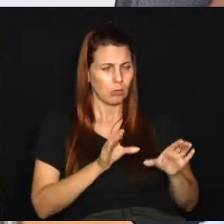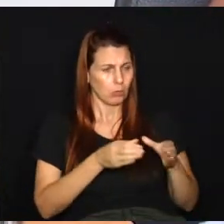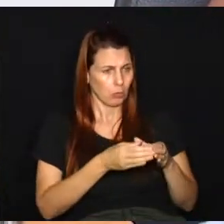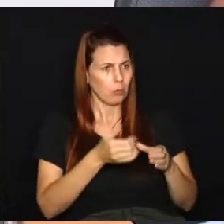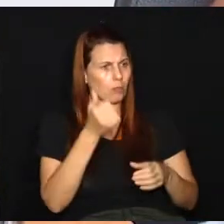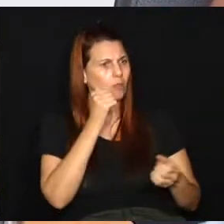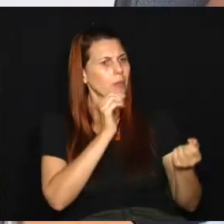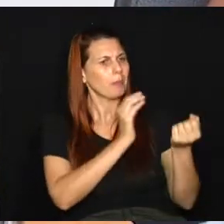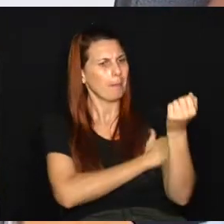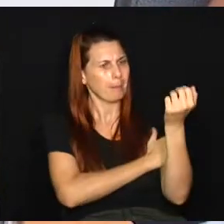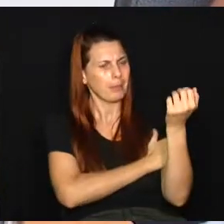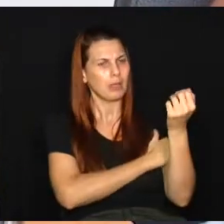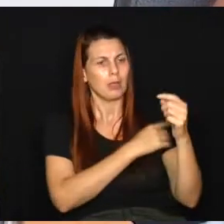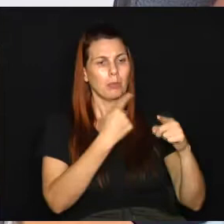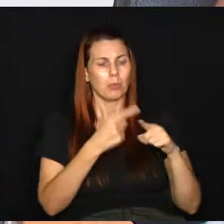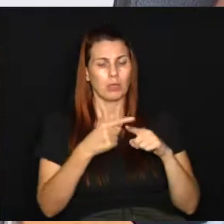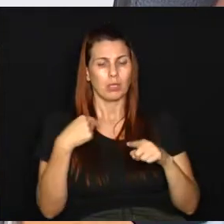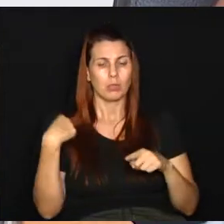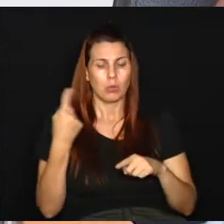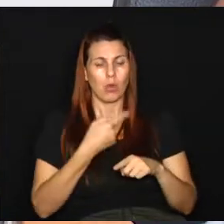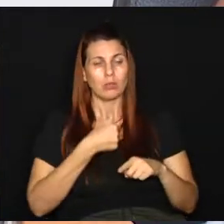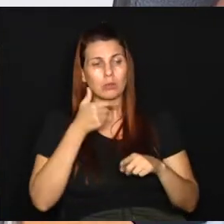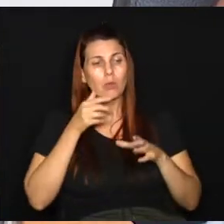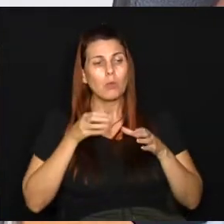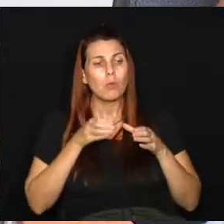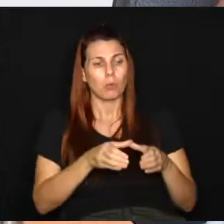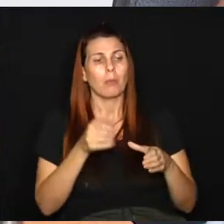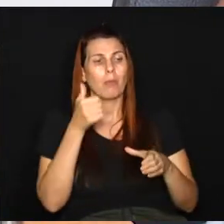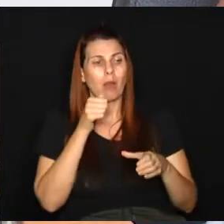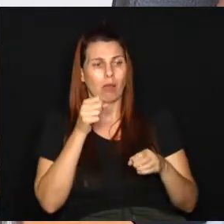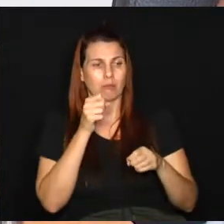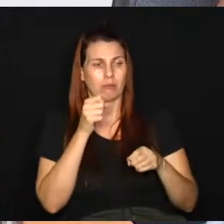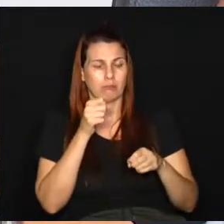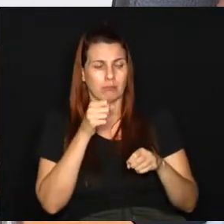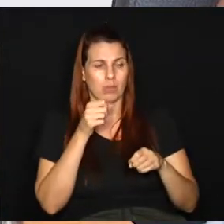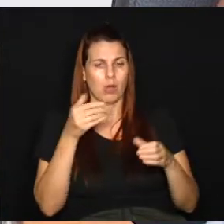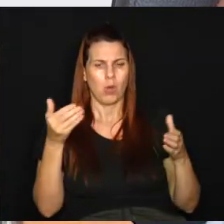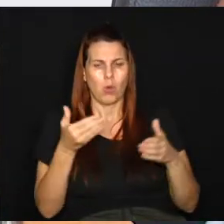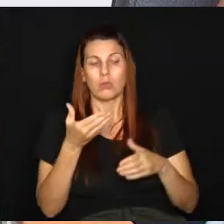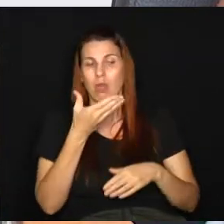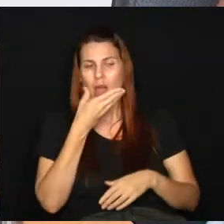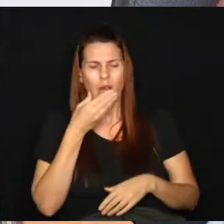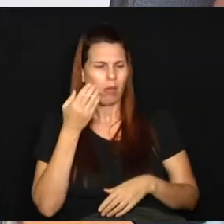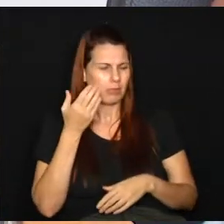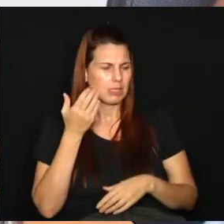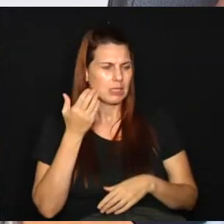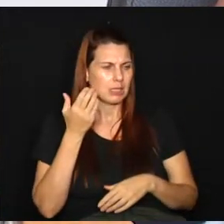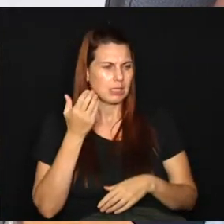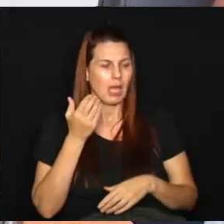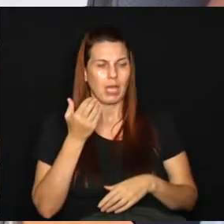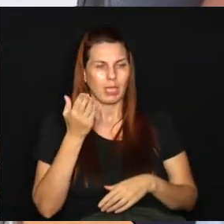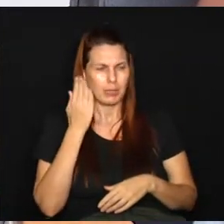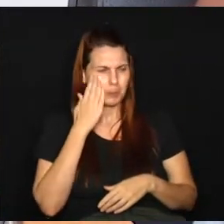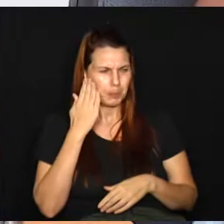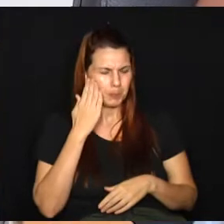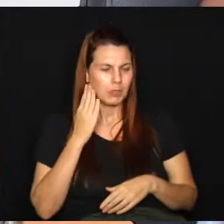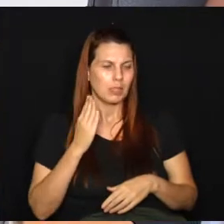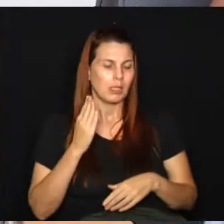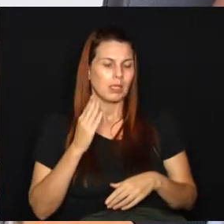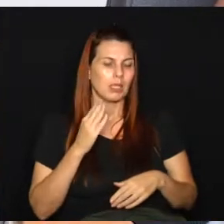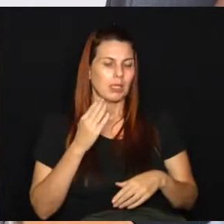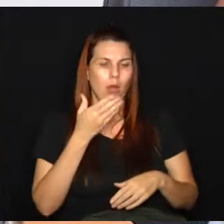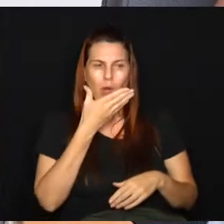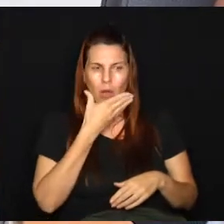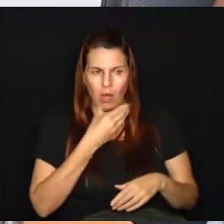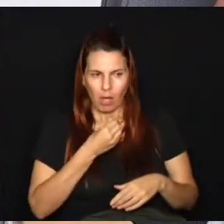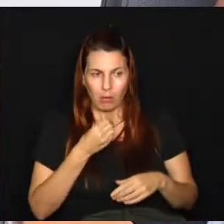porque quando a gente entrou só nós, mulher. Hoje já tem muitos homens, cara de pau, nas nossas costas, né? Porque a